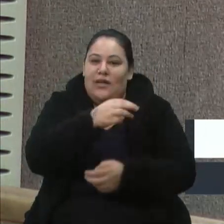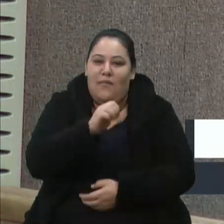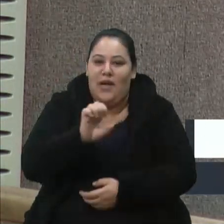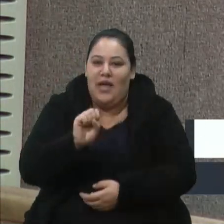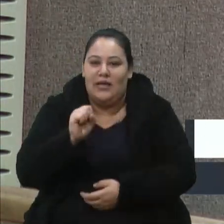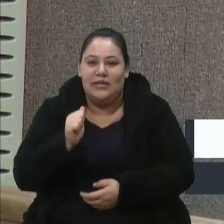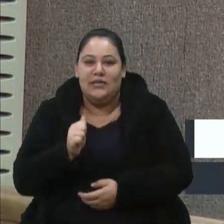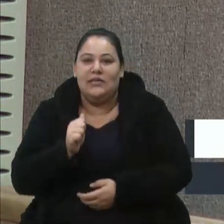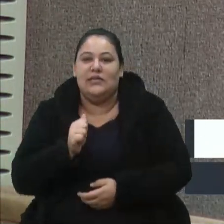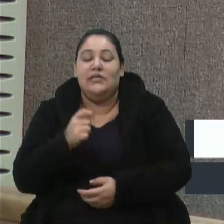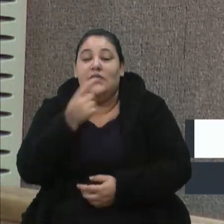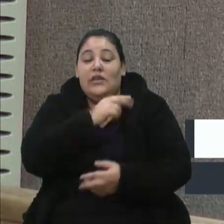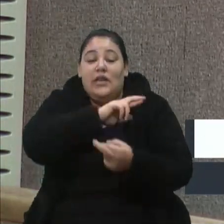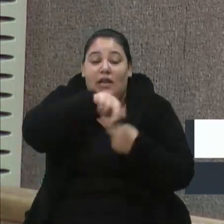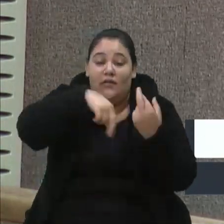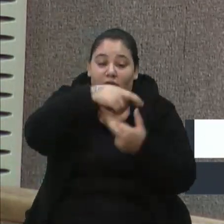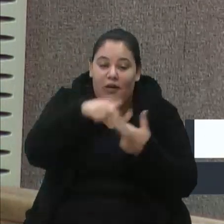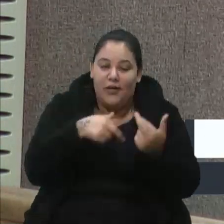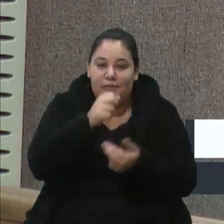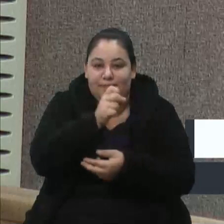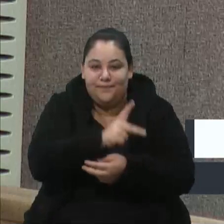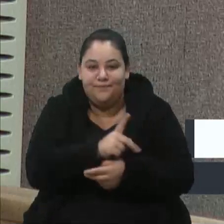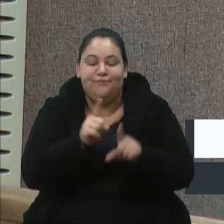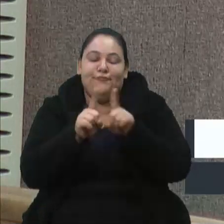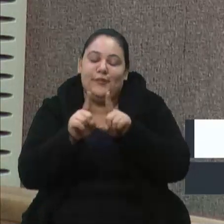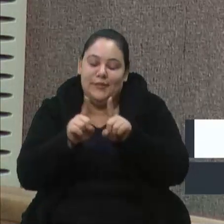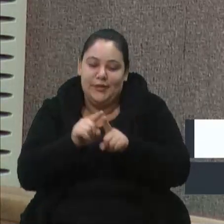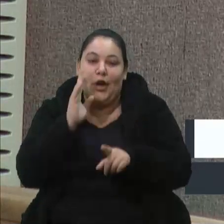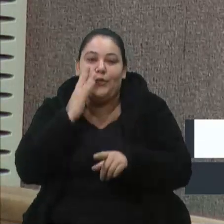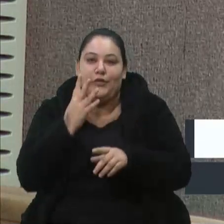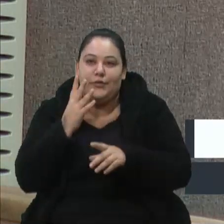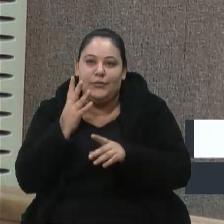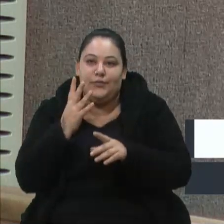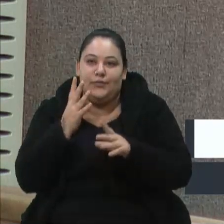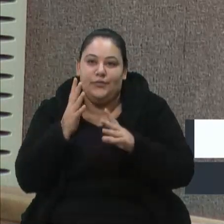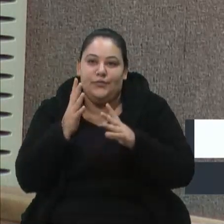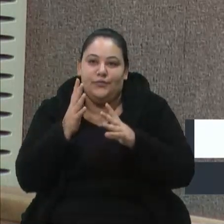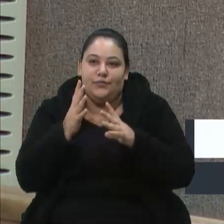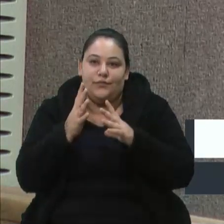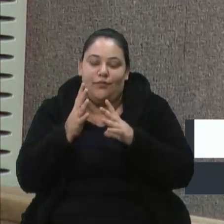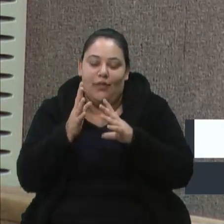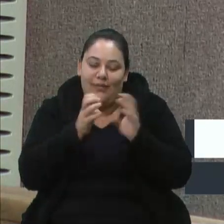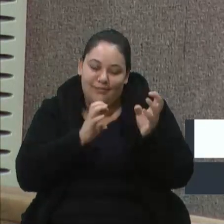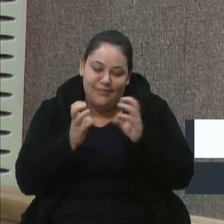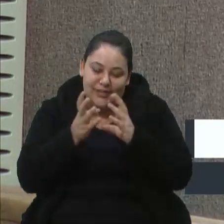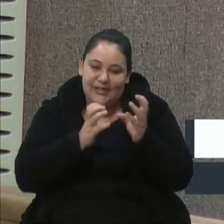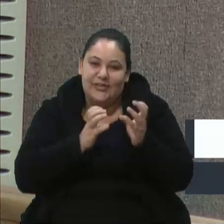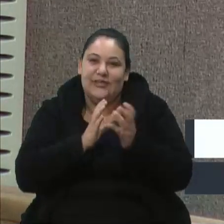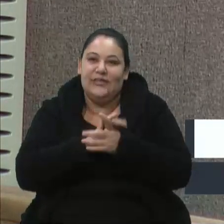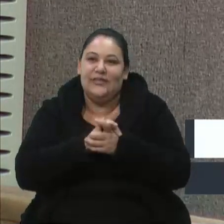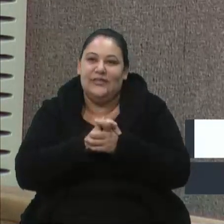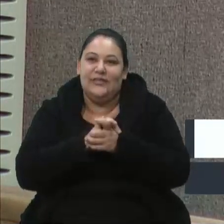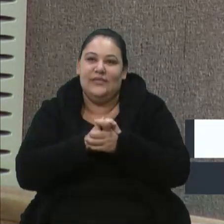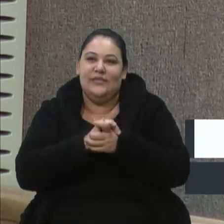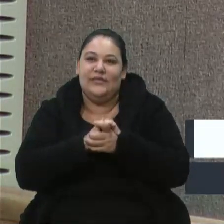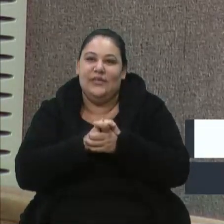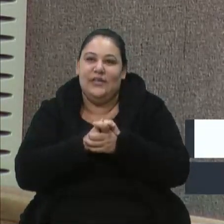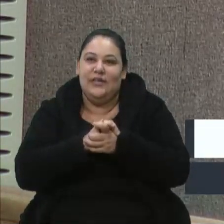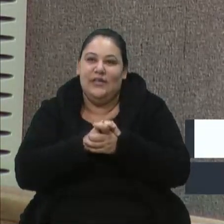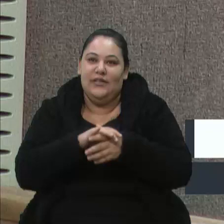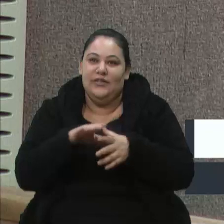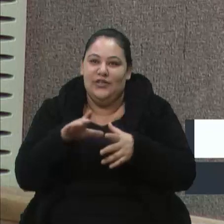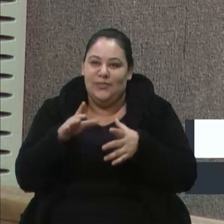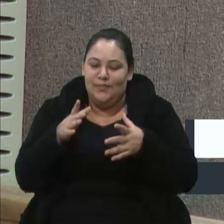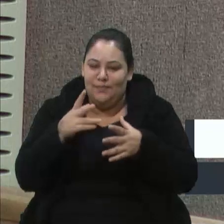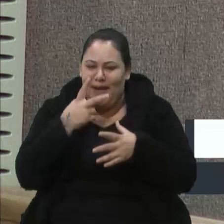na reforma dos servidores. Existe uma, como é que a gente chama? A gente inflama o público para brigar,